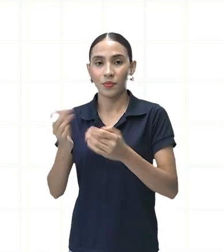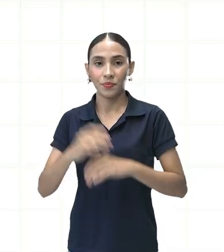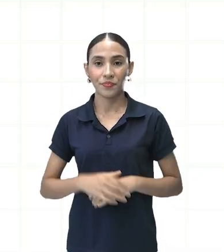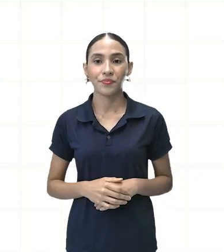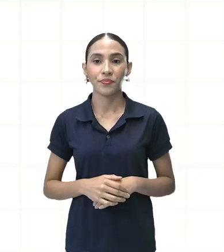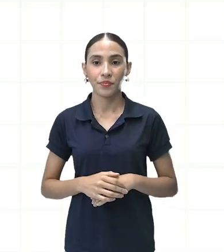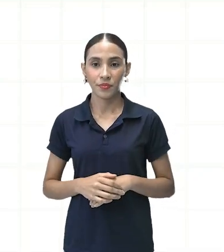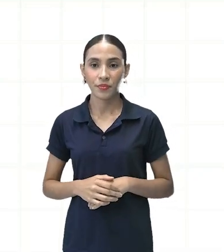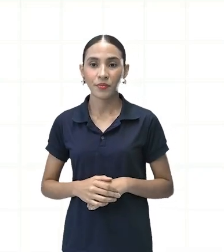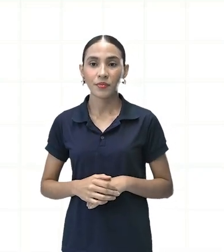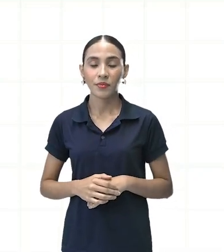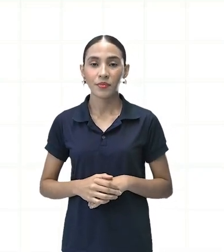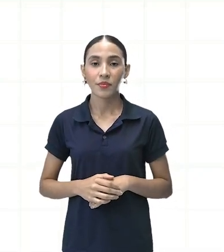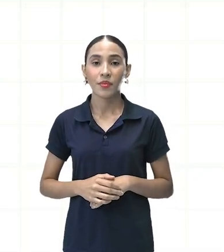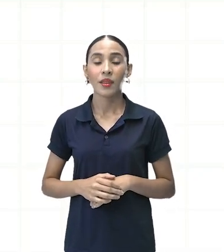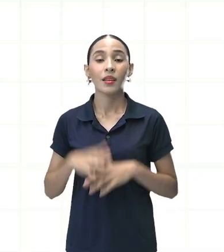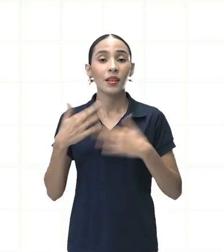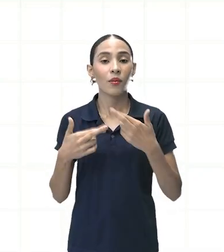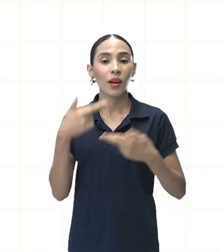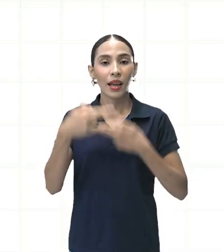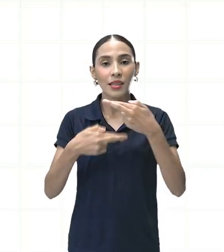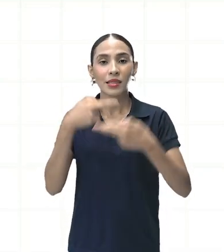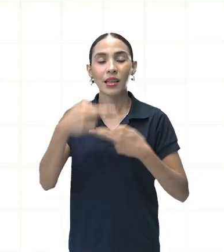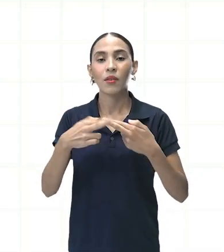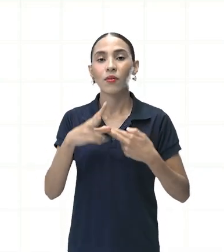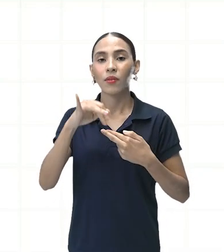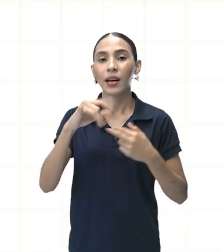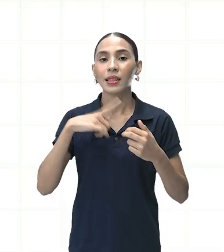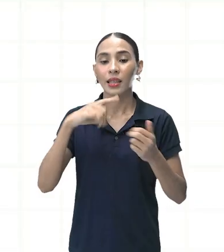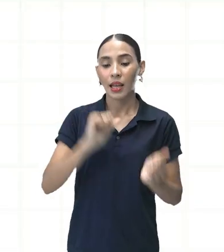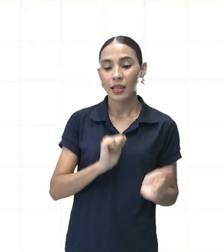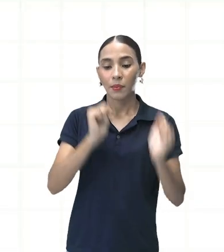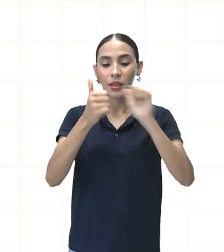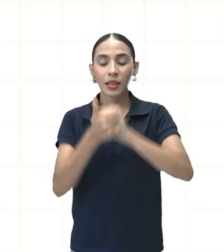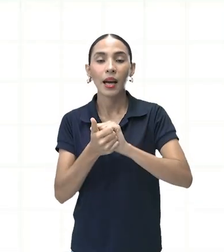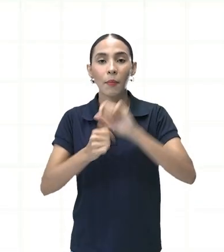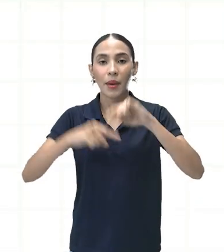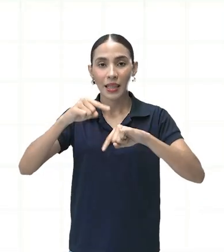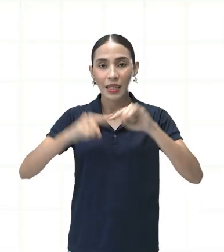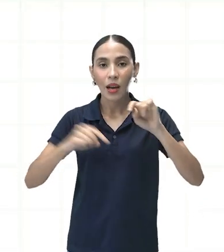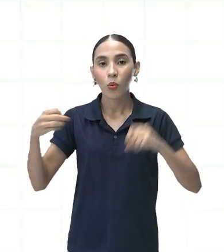descartá-los. Reciclar, então, transforma